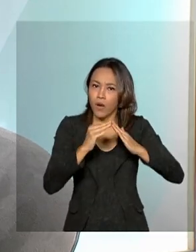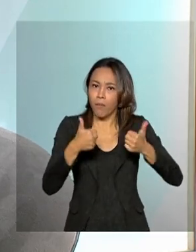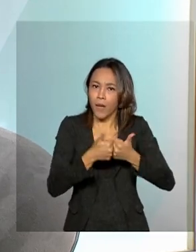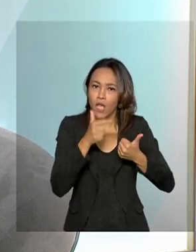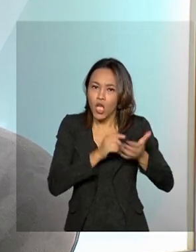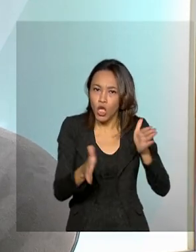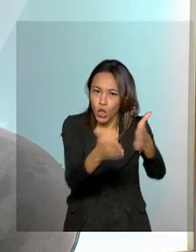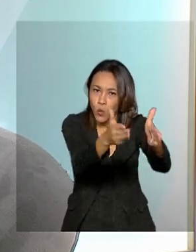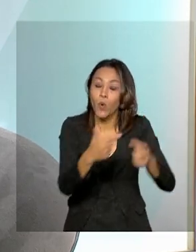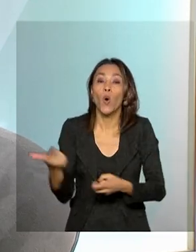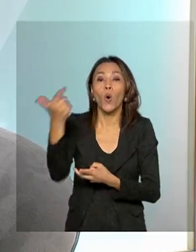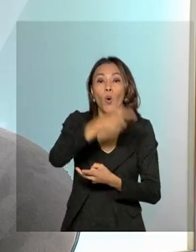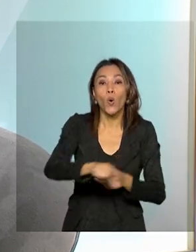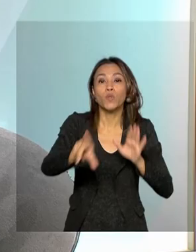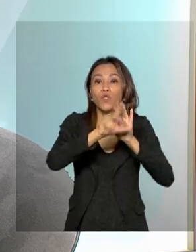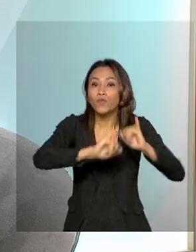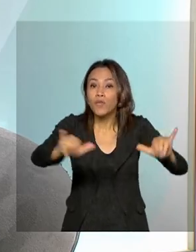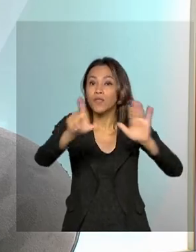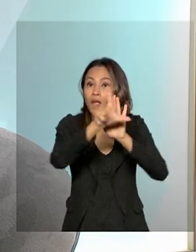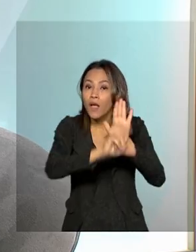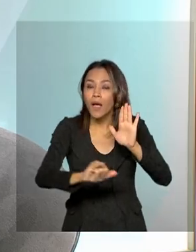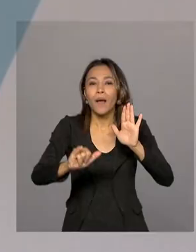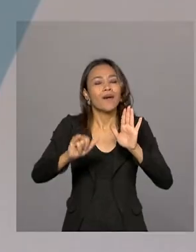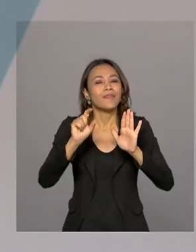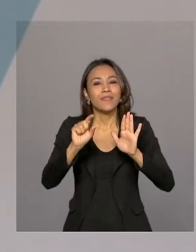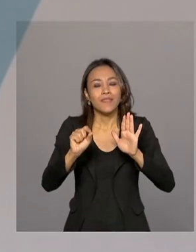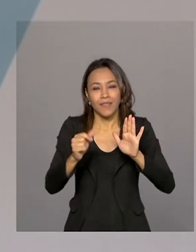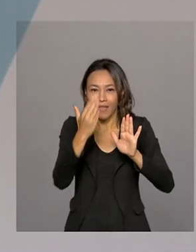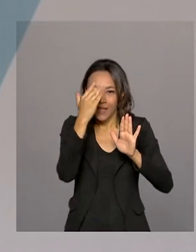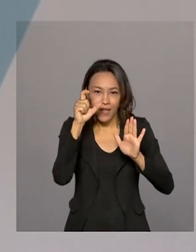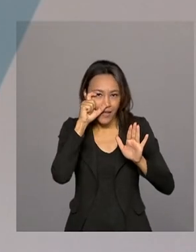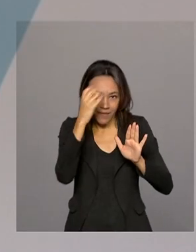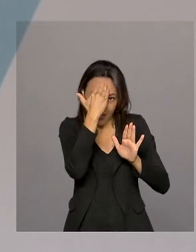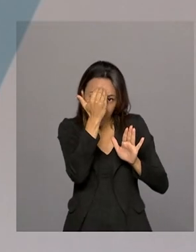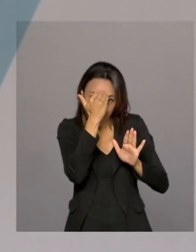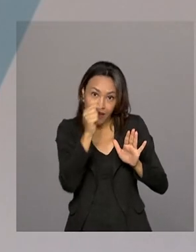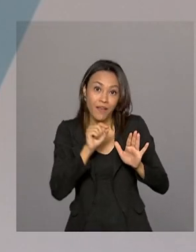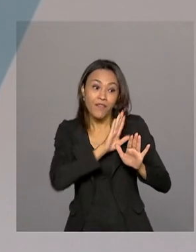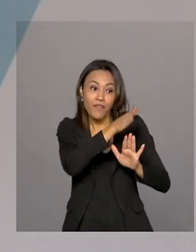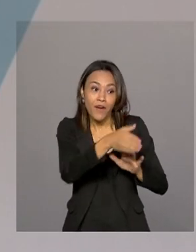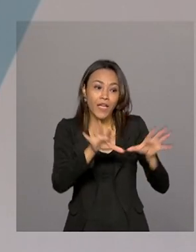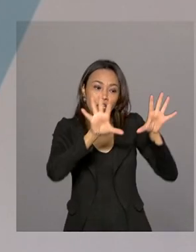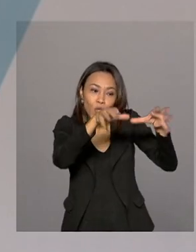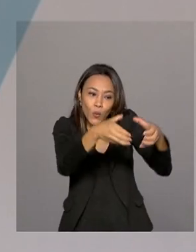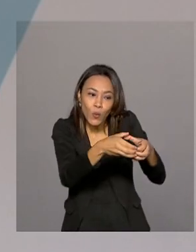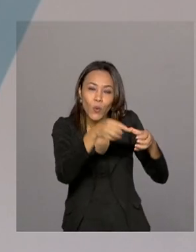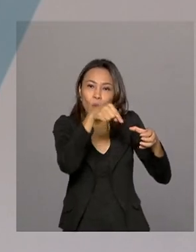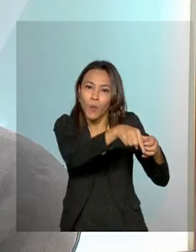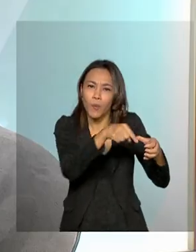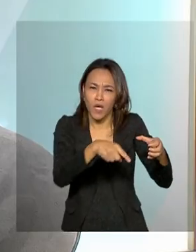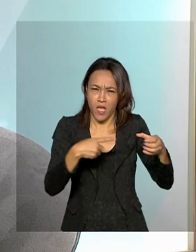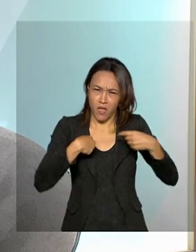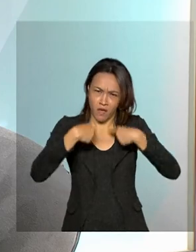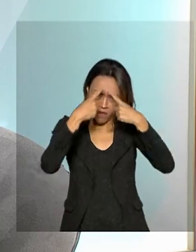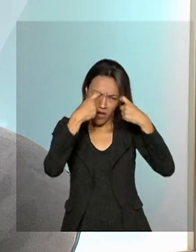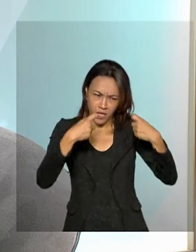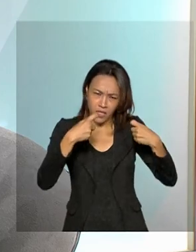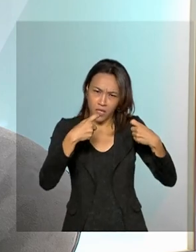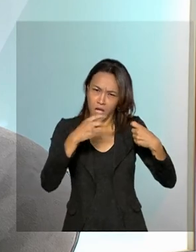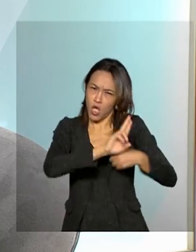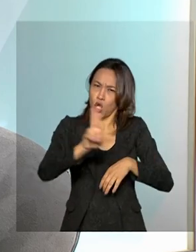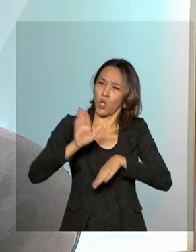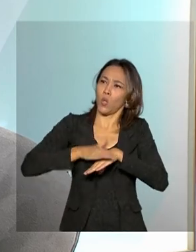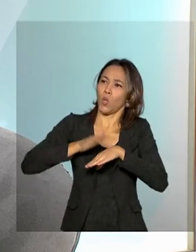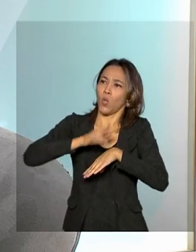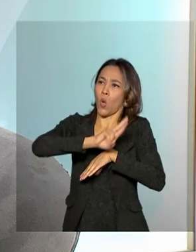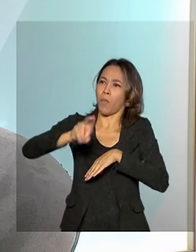lançando Maria da Penha vai à aldeia. Nós não vamos mais admitir no Brasil violência contra a mulher em nome de cultura.